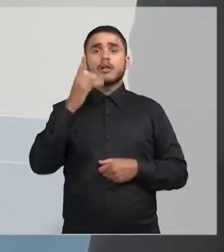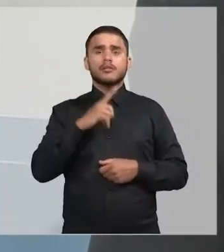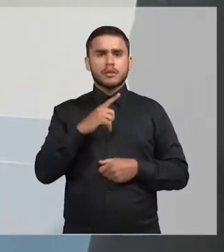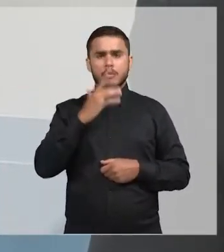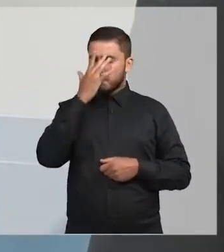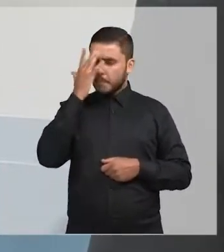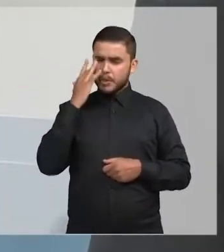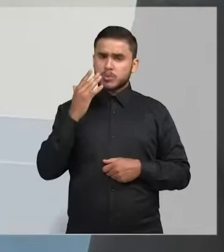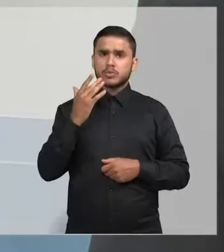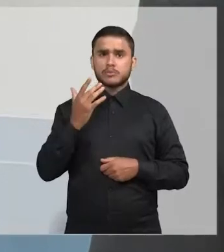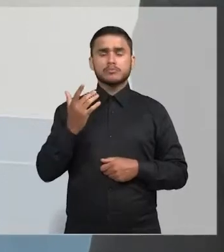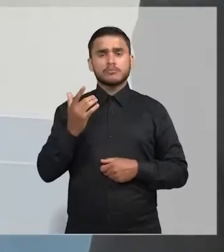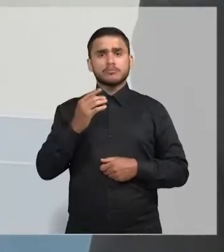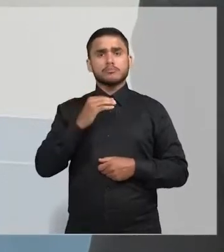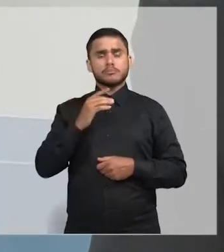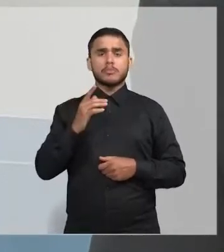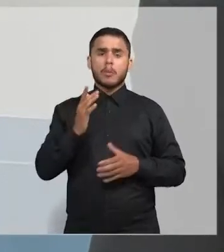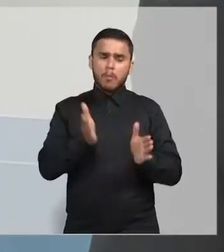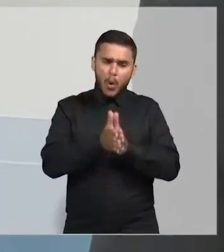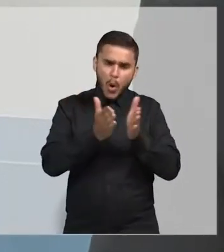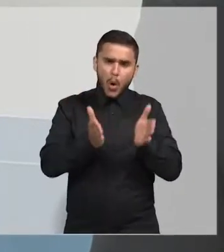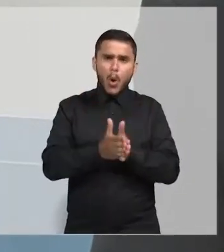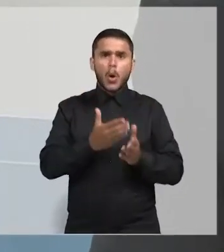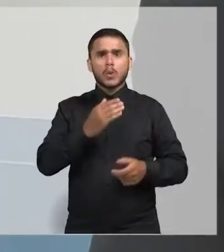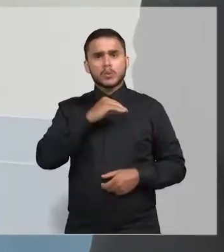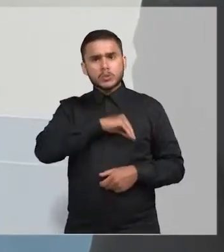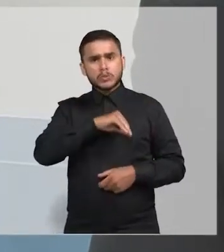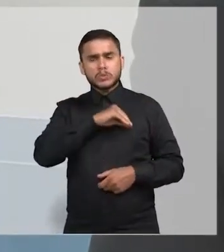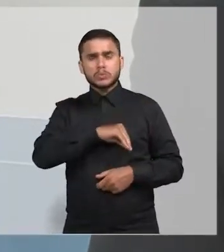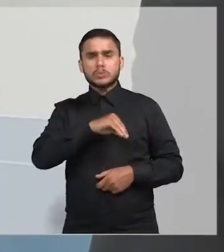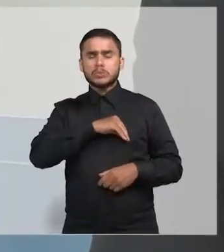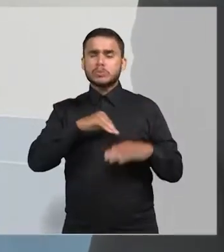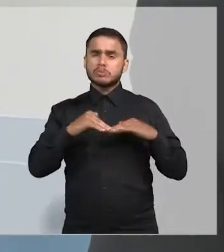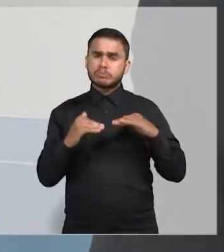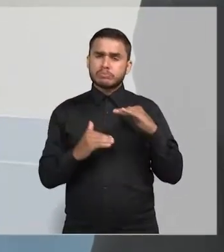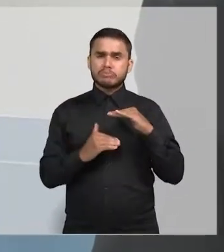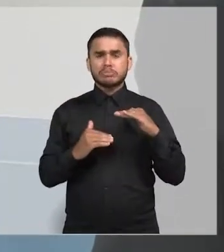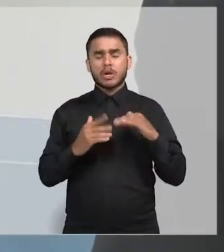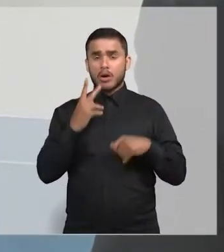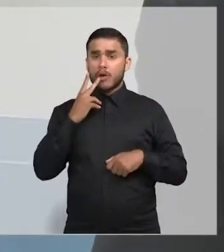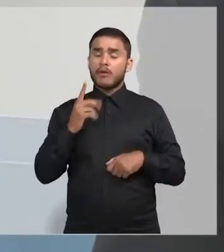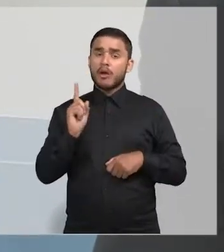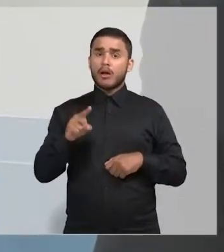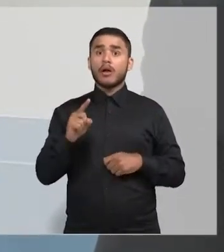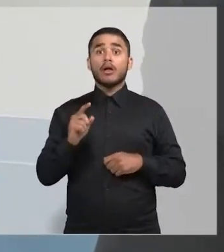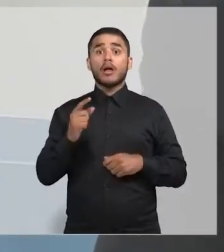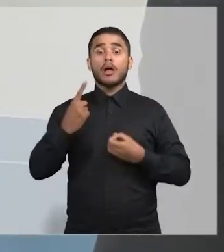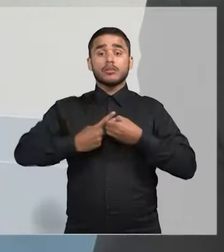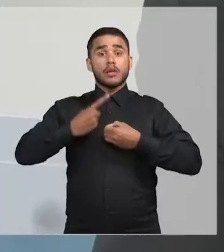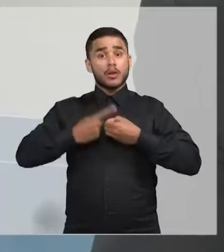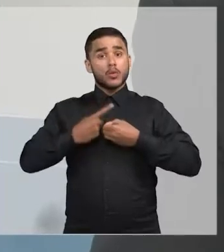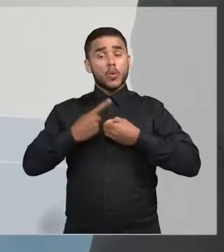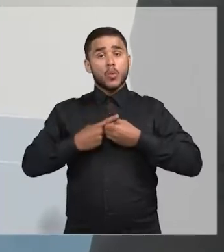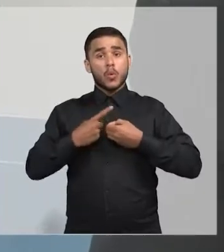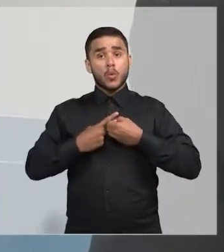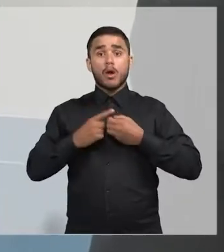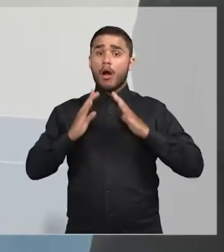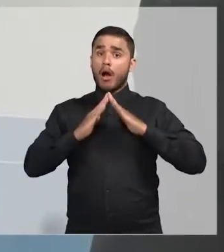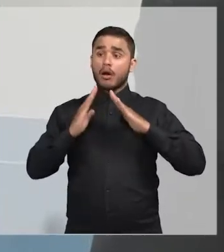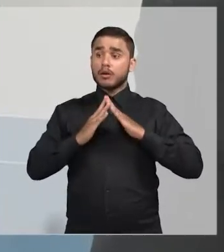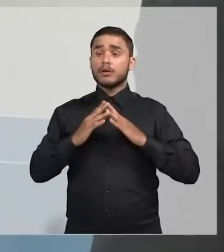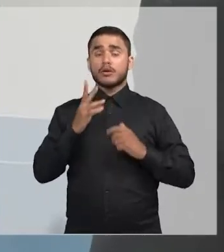classe média e pobres, classe média baixa e pobres, que moram no interior do estado do Nordeste e aqui